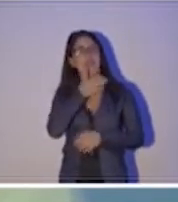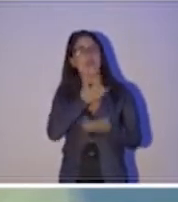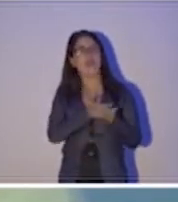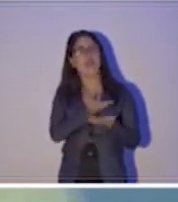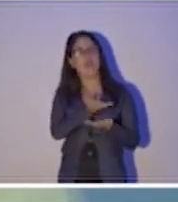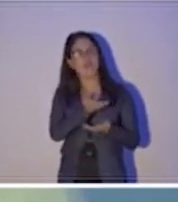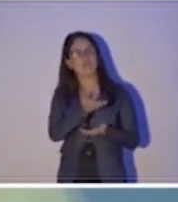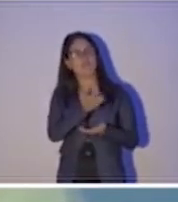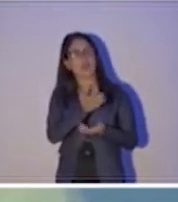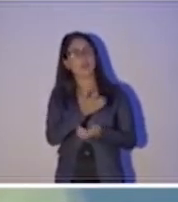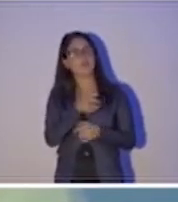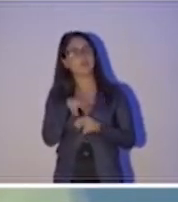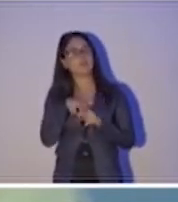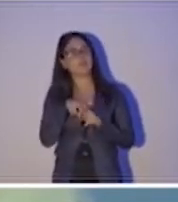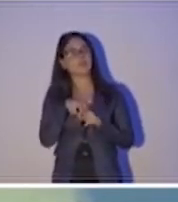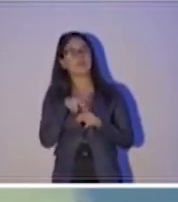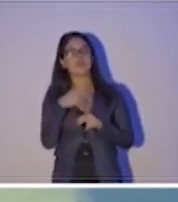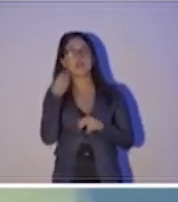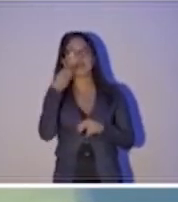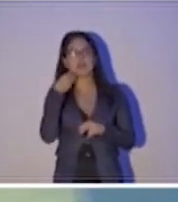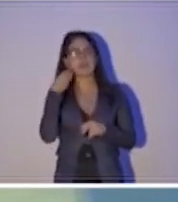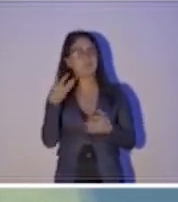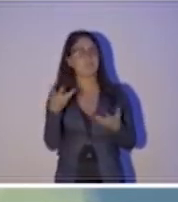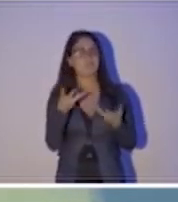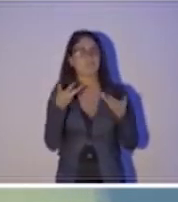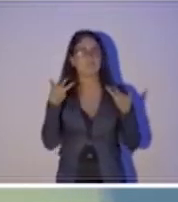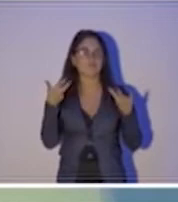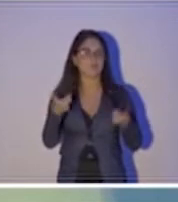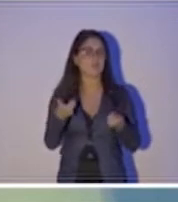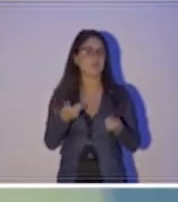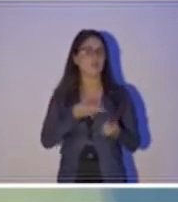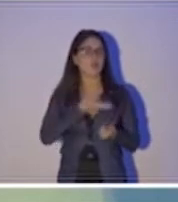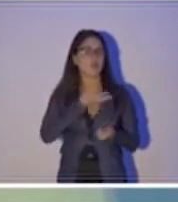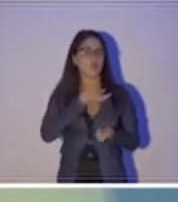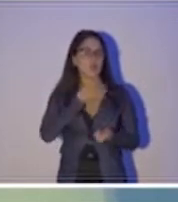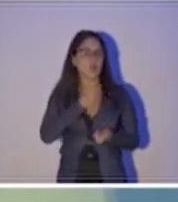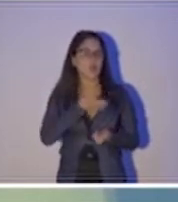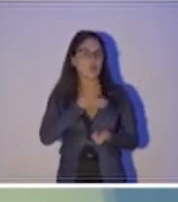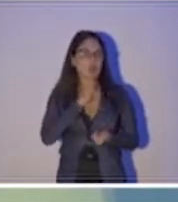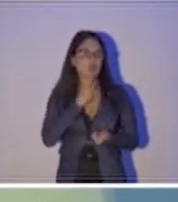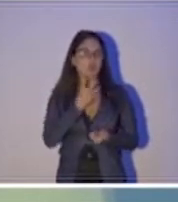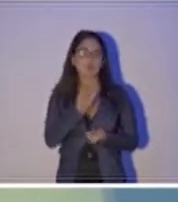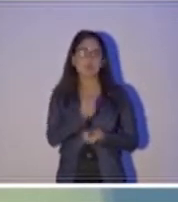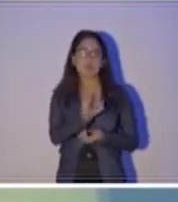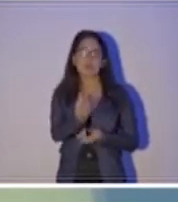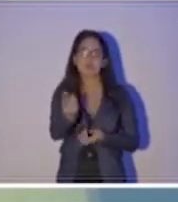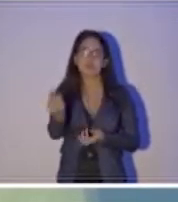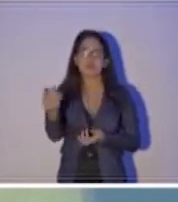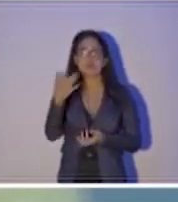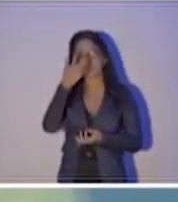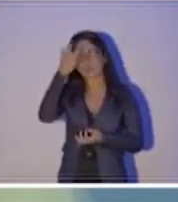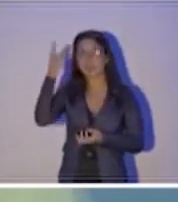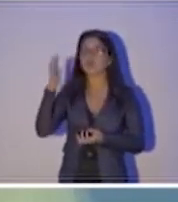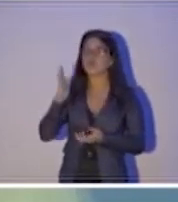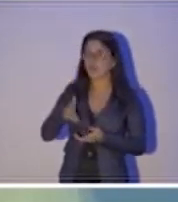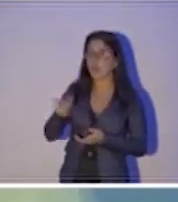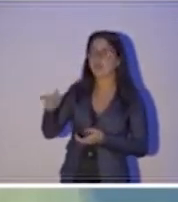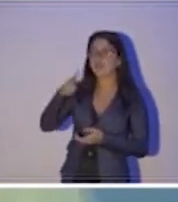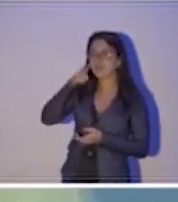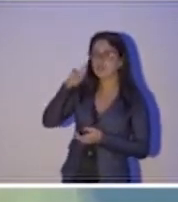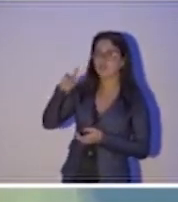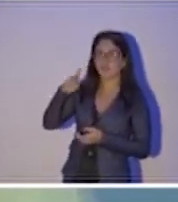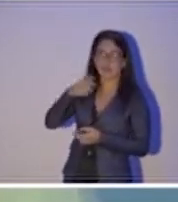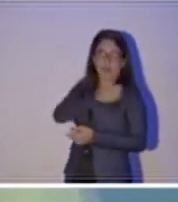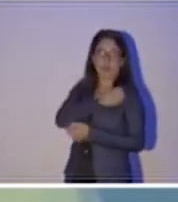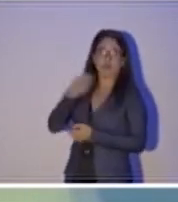experiências absolutamente incríveis. E eu conheço muita gente que já assistiu a aula do Rodolfo e já falou: Lara, uma das melhores aulas que eu já tive na